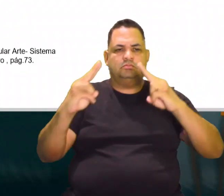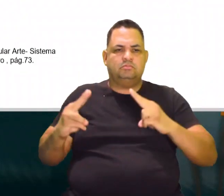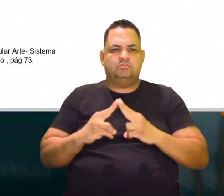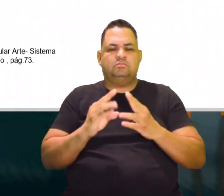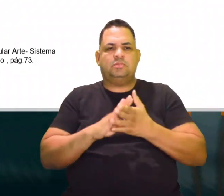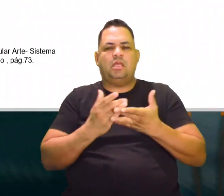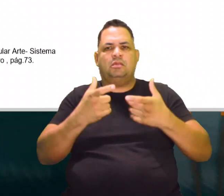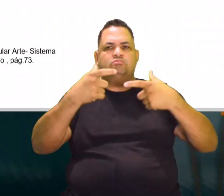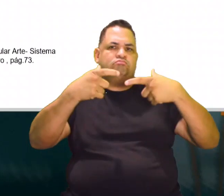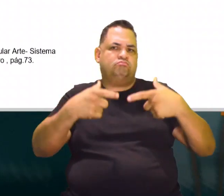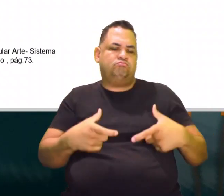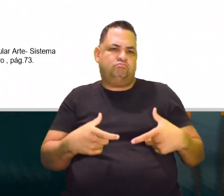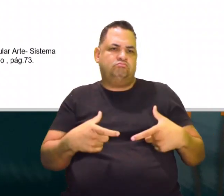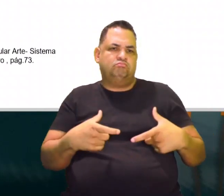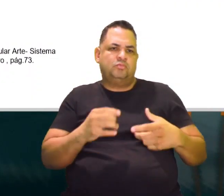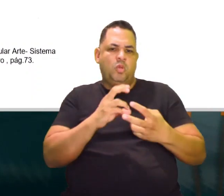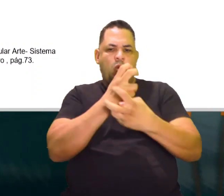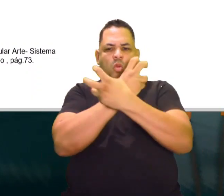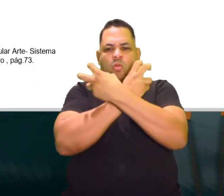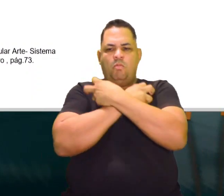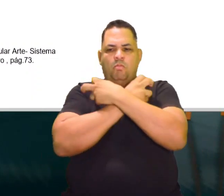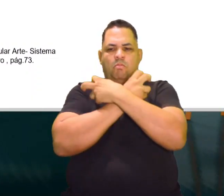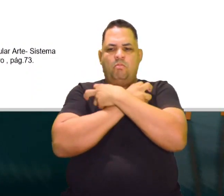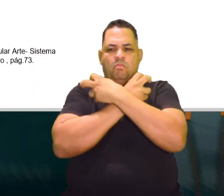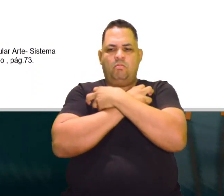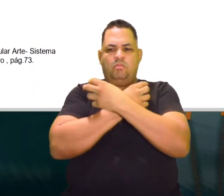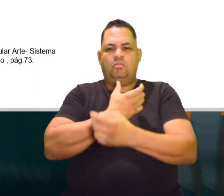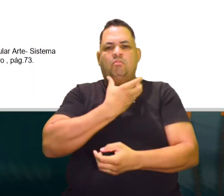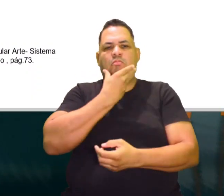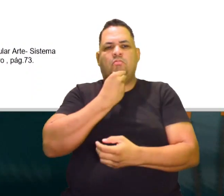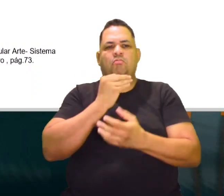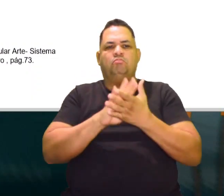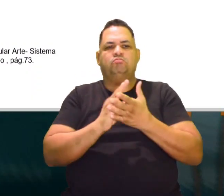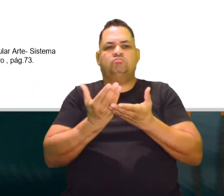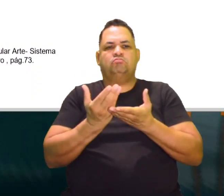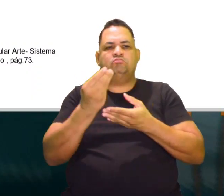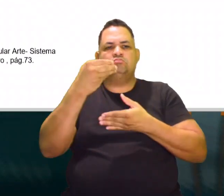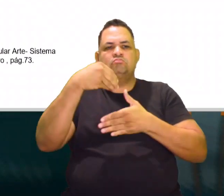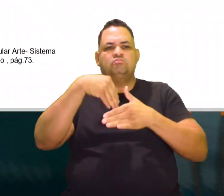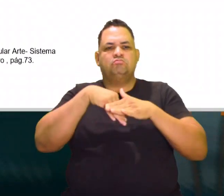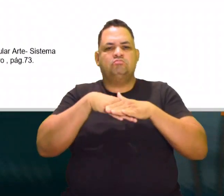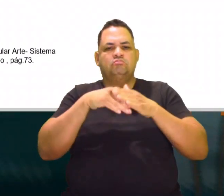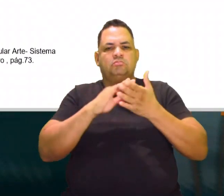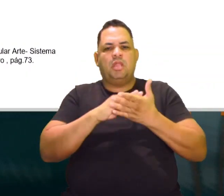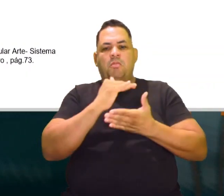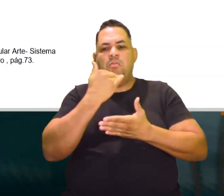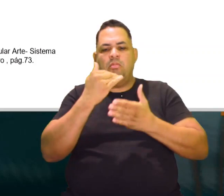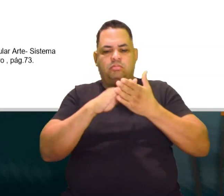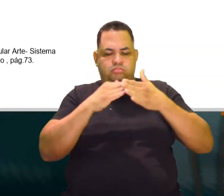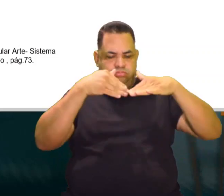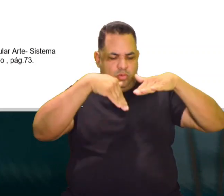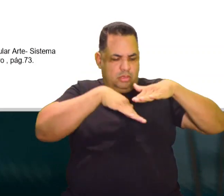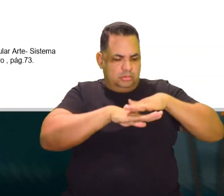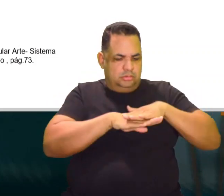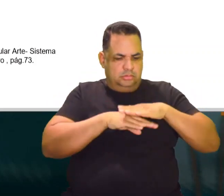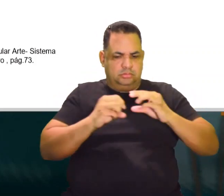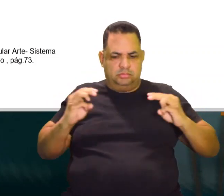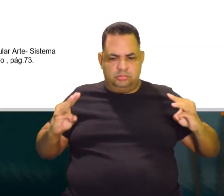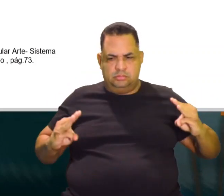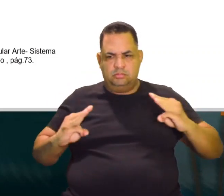faraós eram colocados, né, em mastabas, ou seja, eram sepultados ali